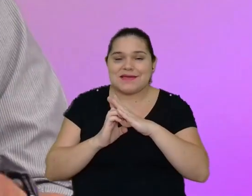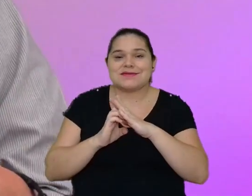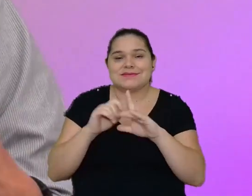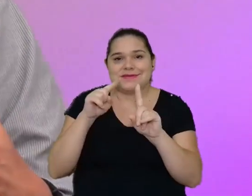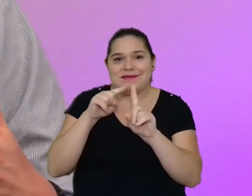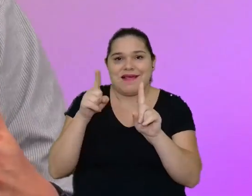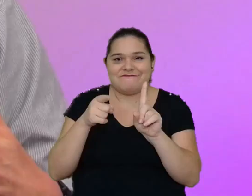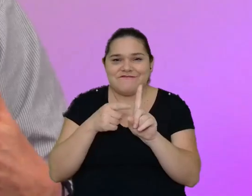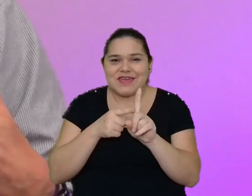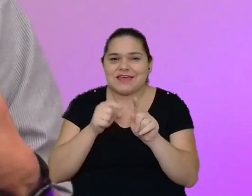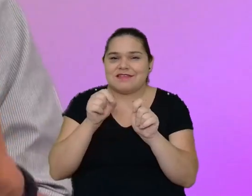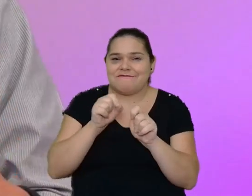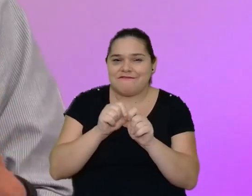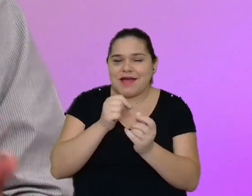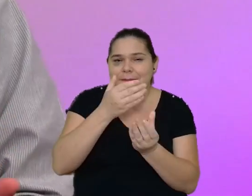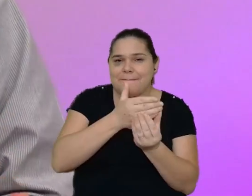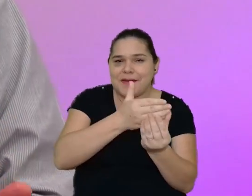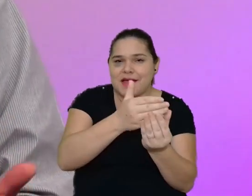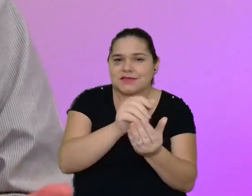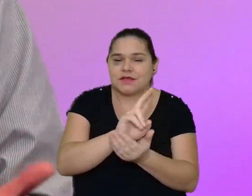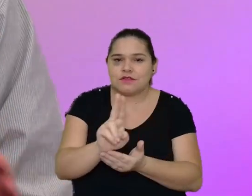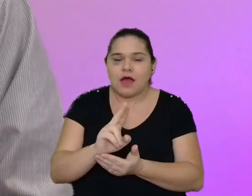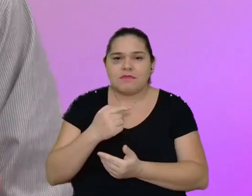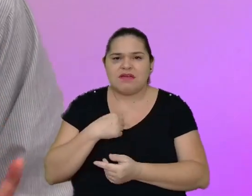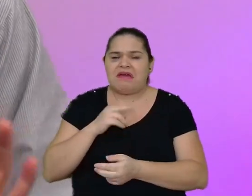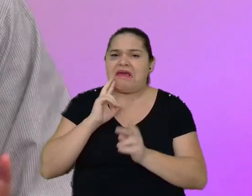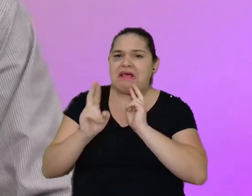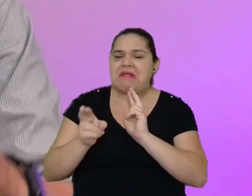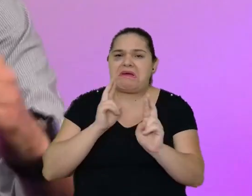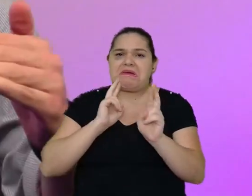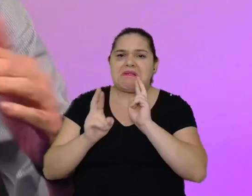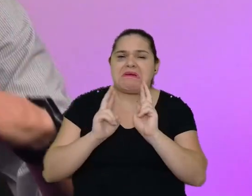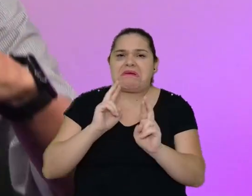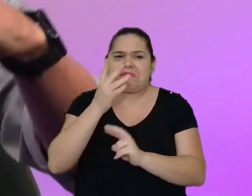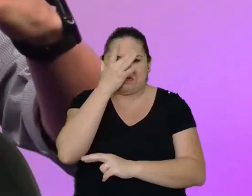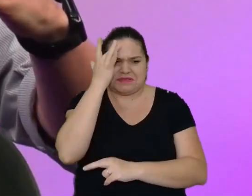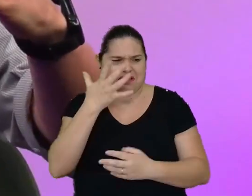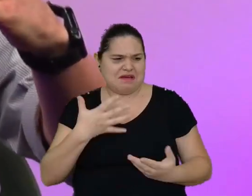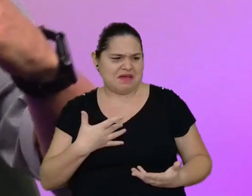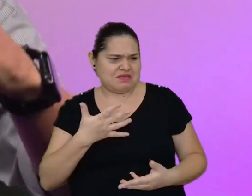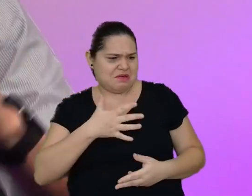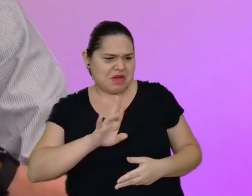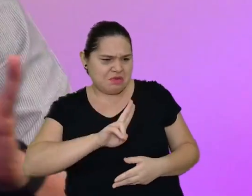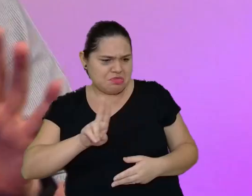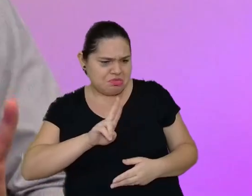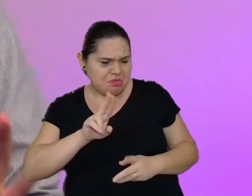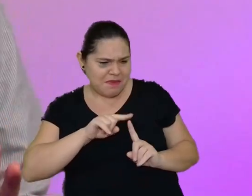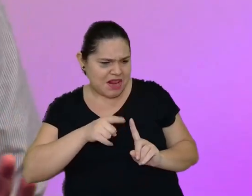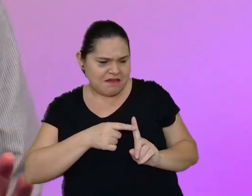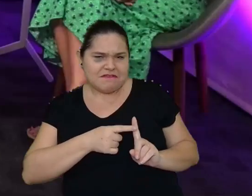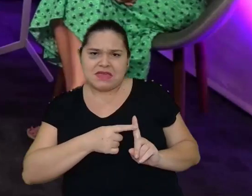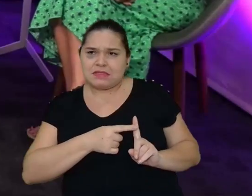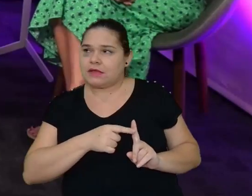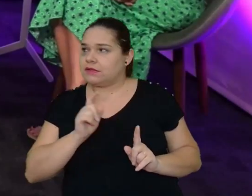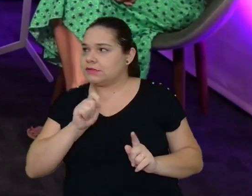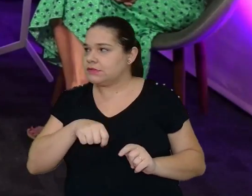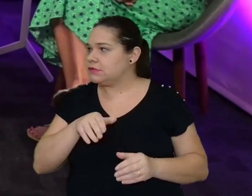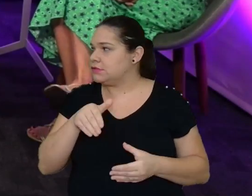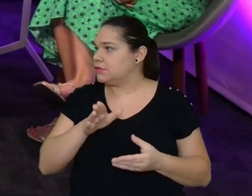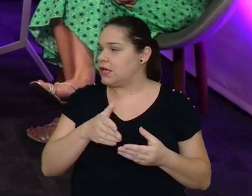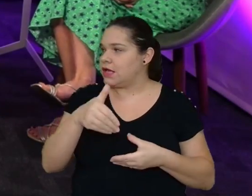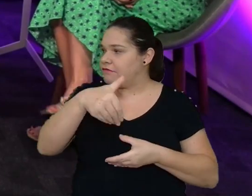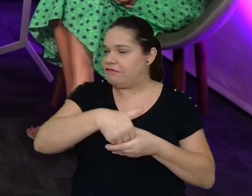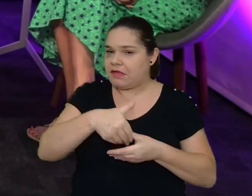com o nome. Começamos a ter muita reclamação das pessoas. Não quero sair com o nome da Engravida. Você não pode me colocar no envelope sem nada escrito, né? Com o